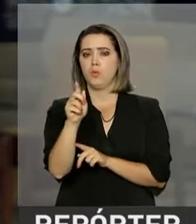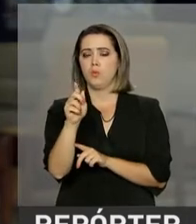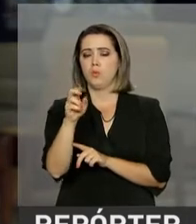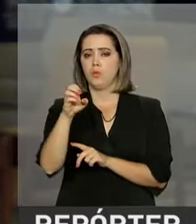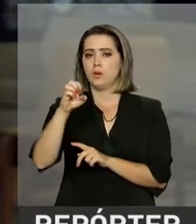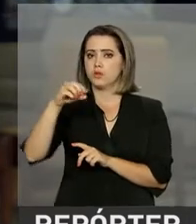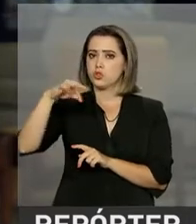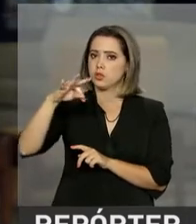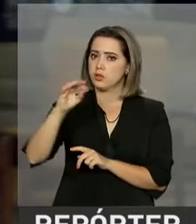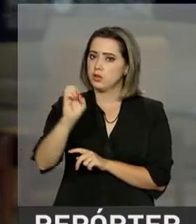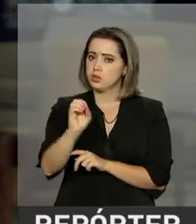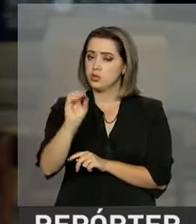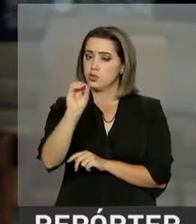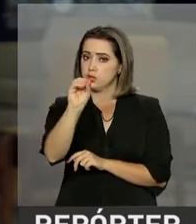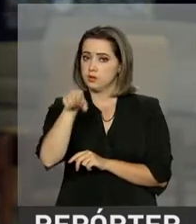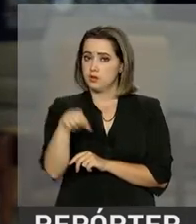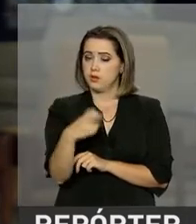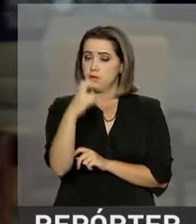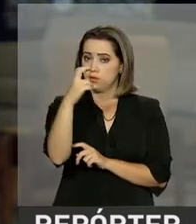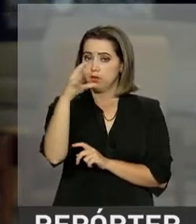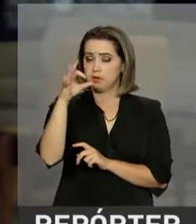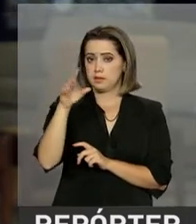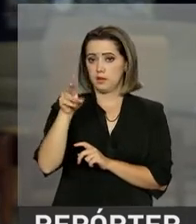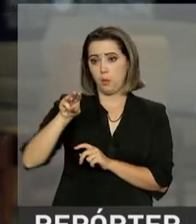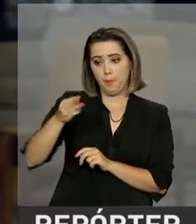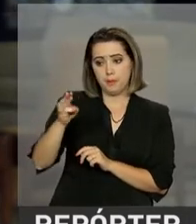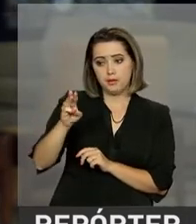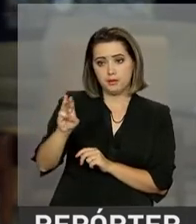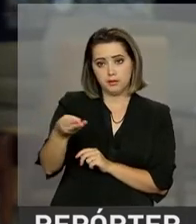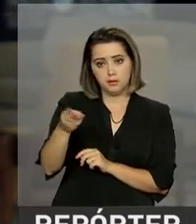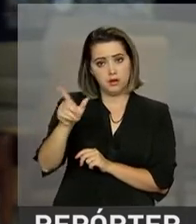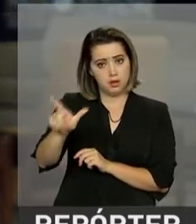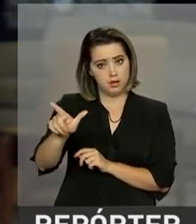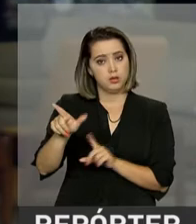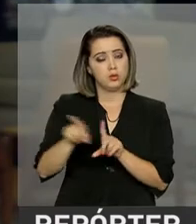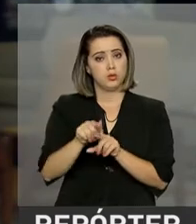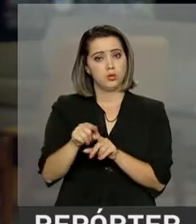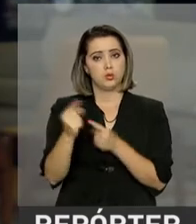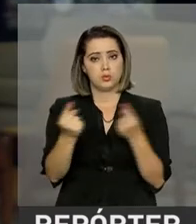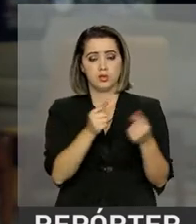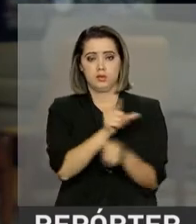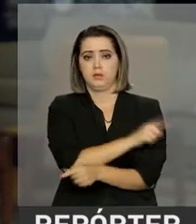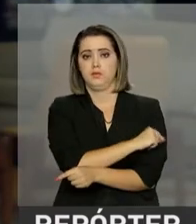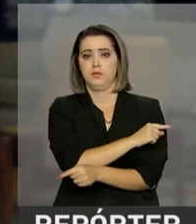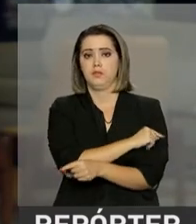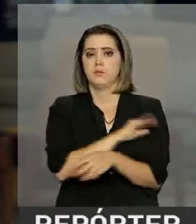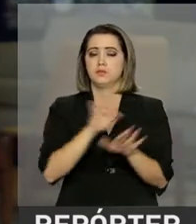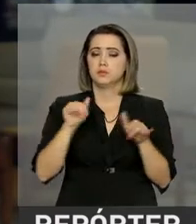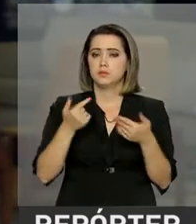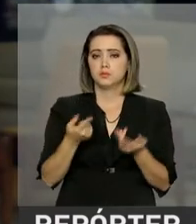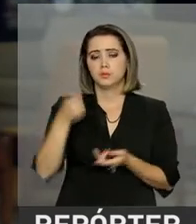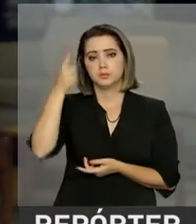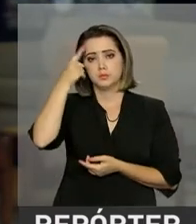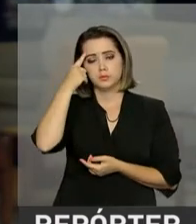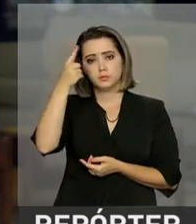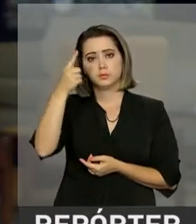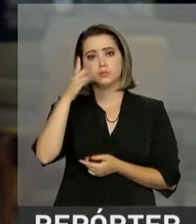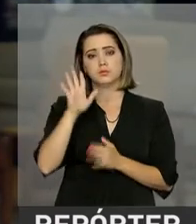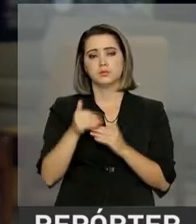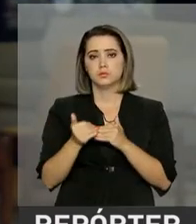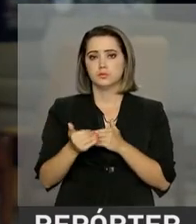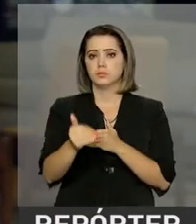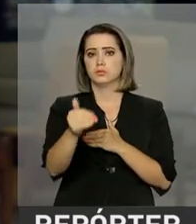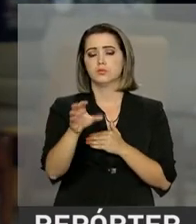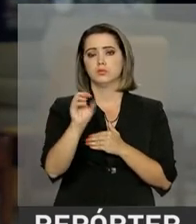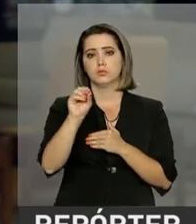0,5 mililitros por vacina a ideia é que o agente imunizador passa a ser de